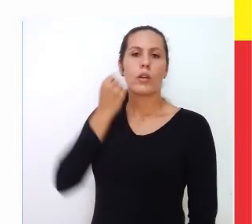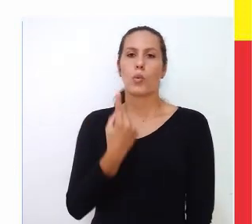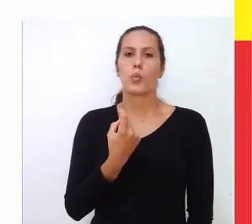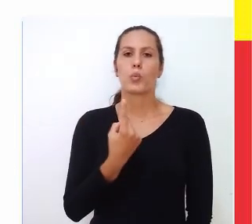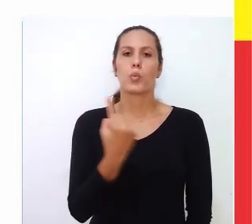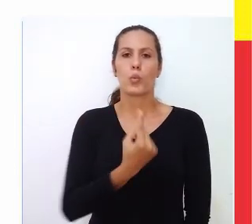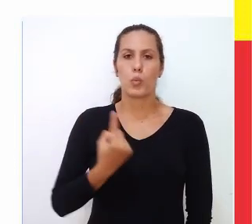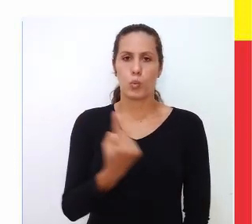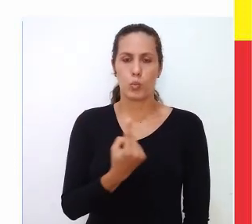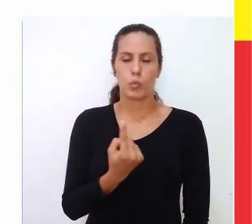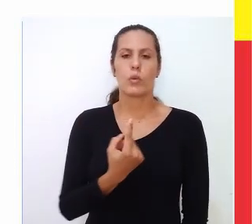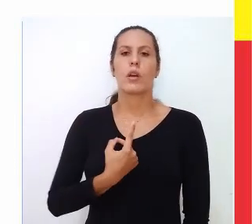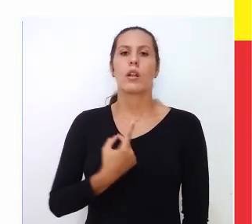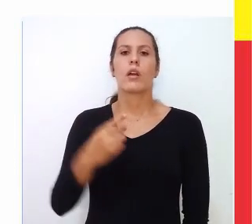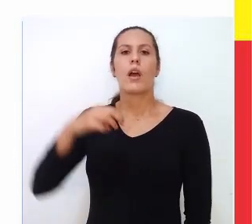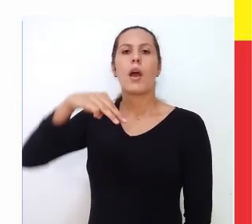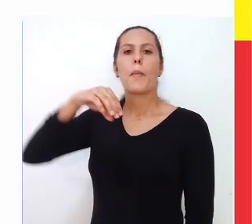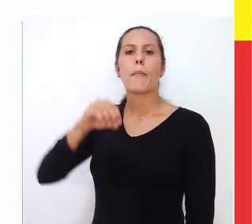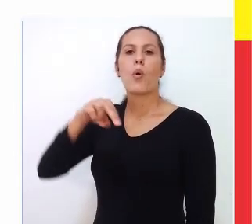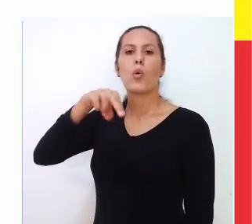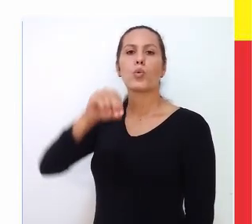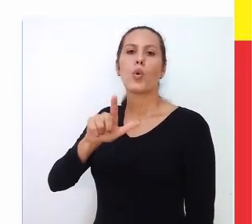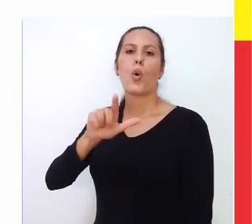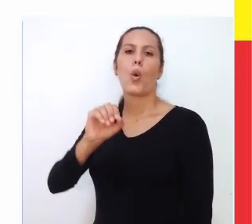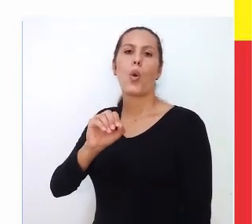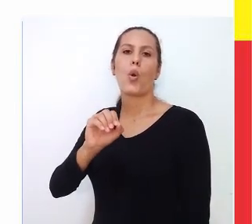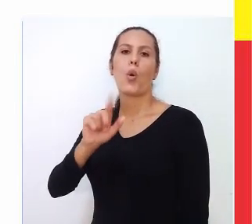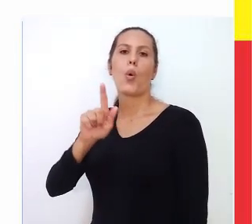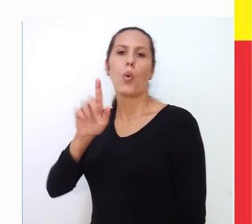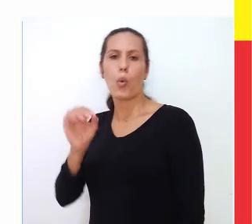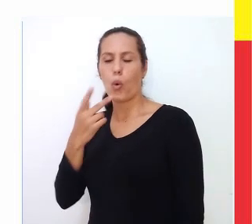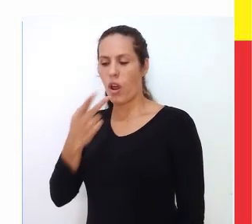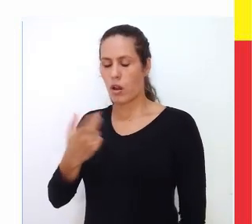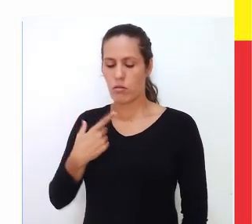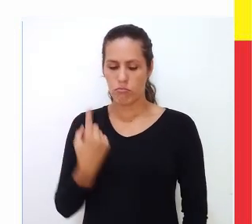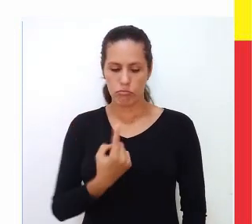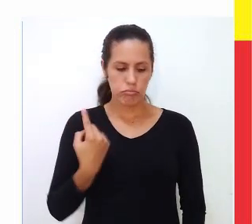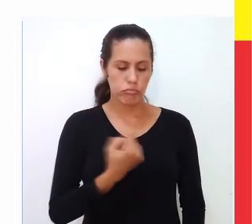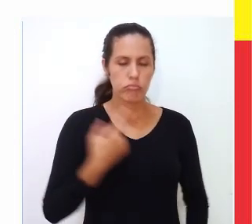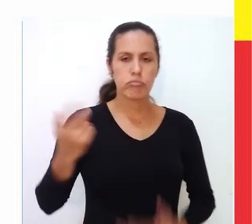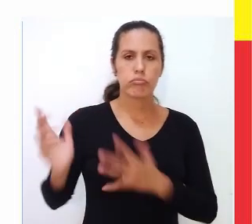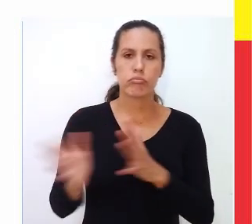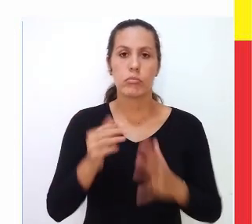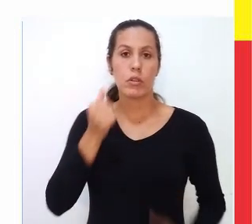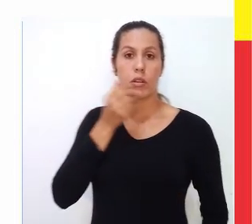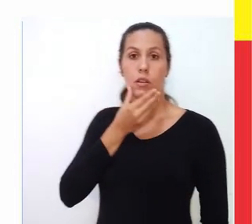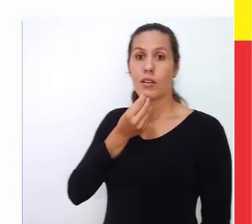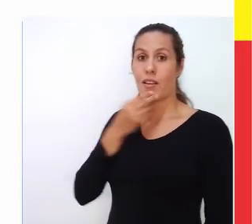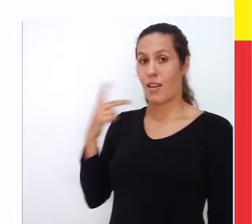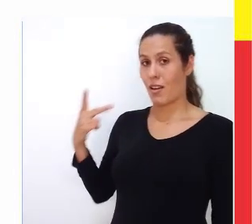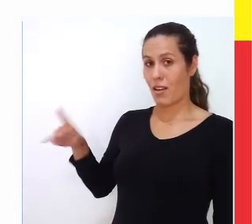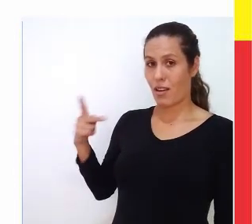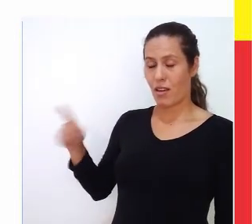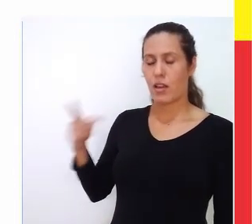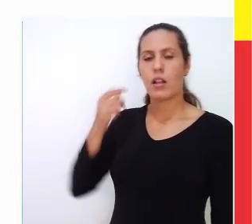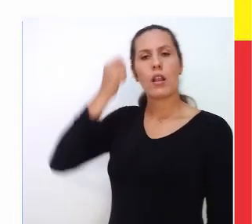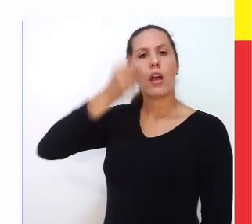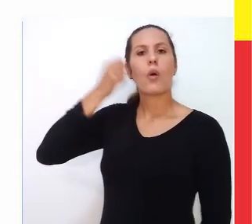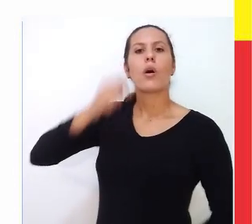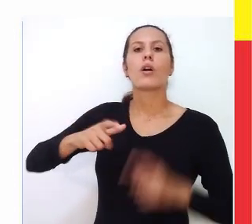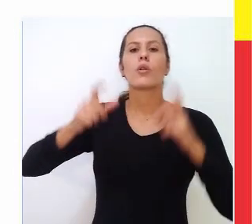um ator que faz todo o espetáculo. Então, Marcelo Francisco é um ator